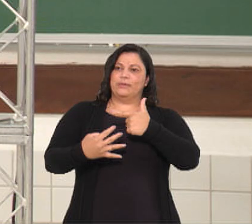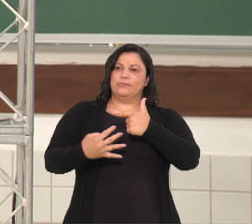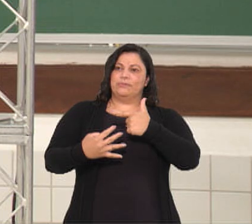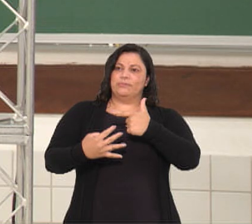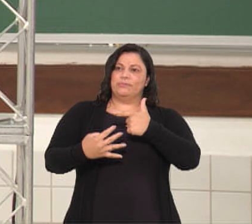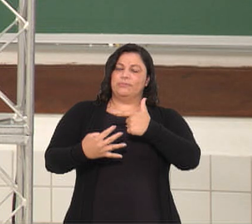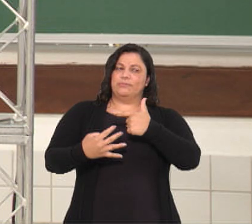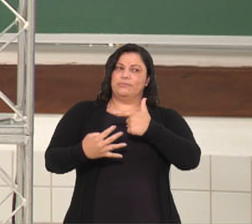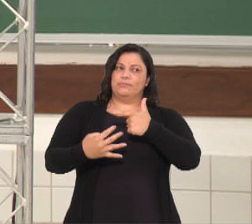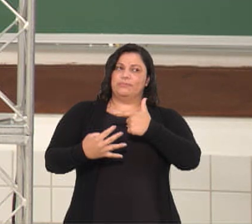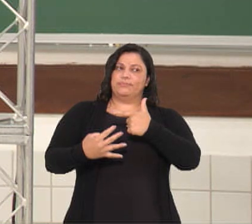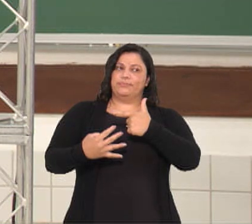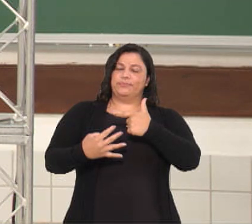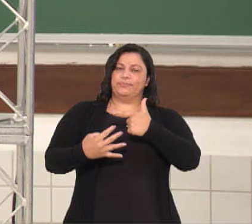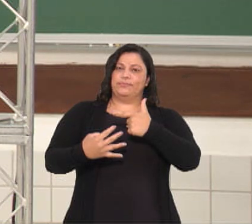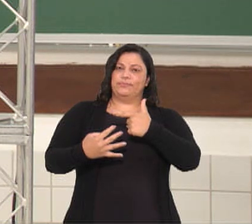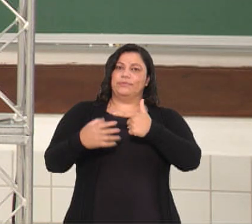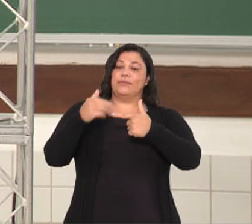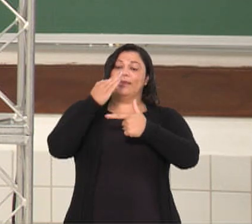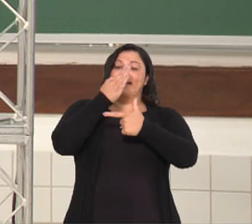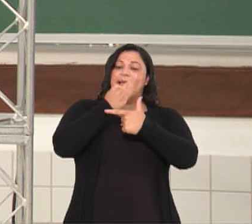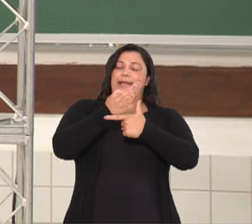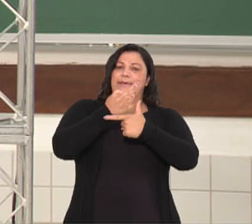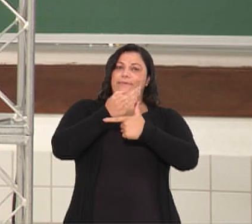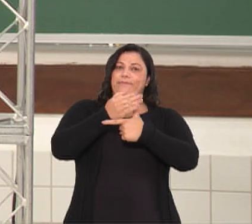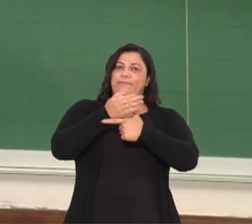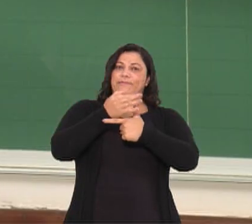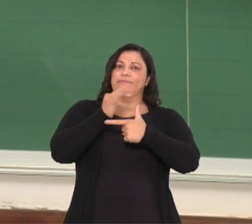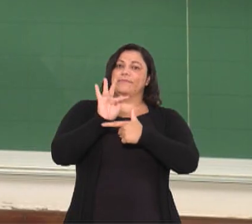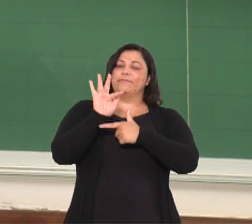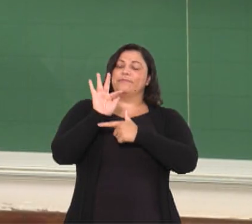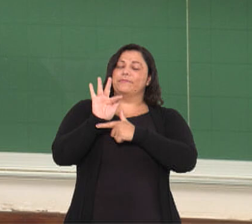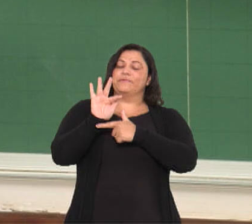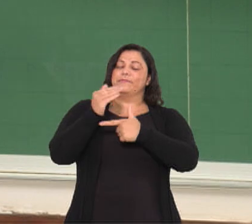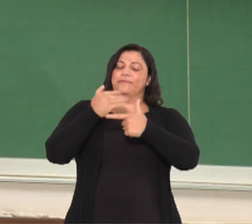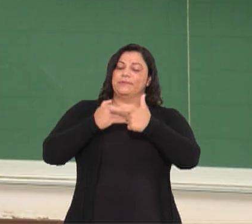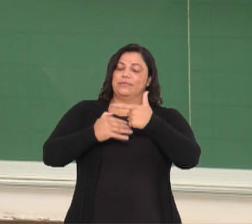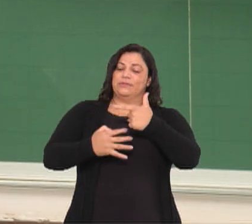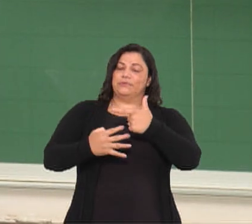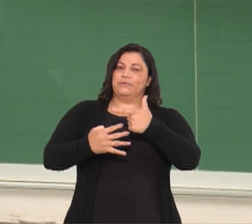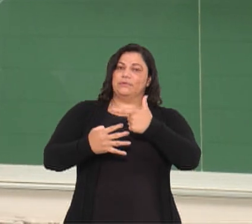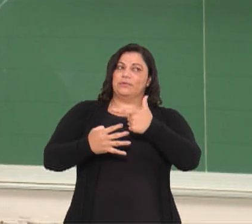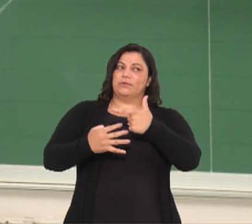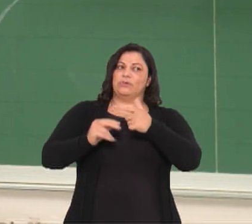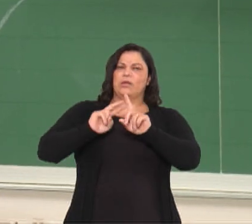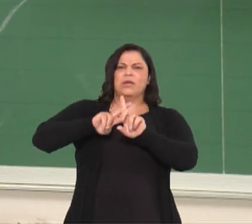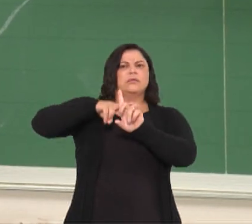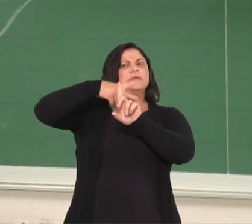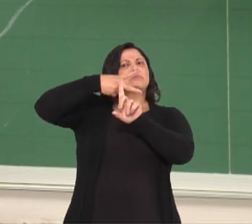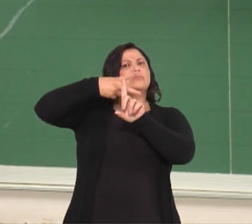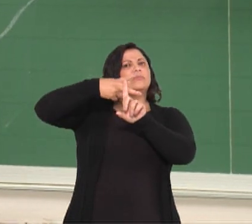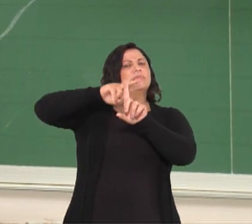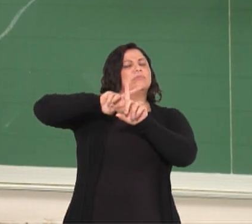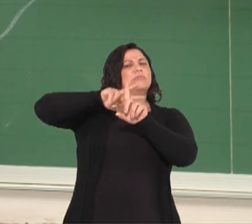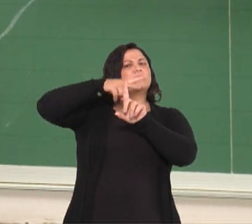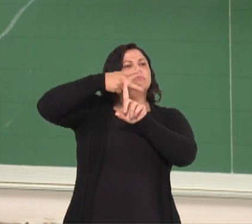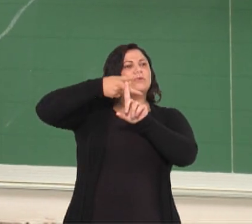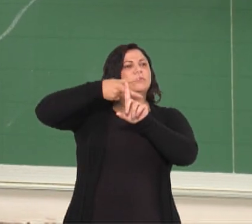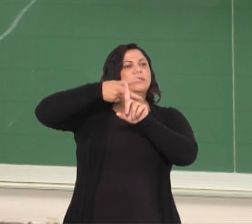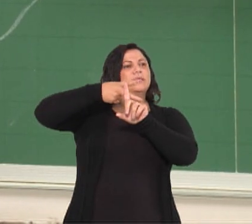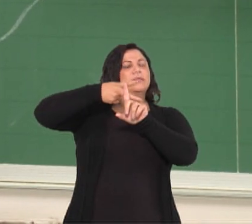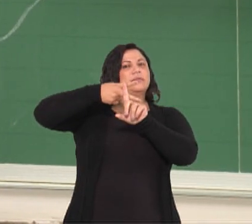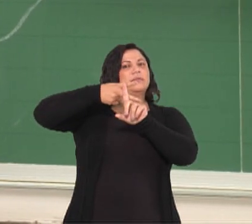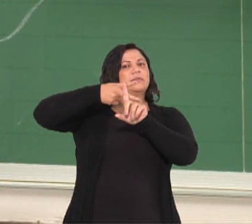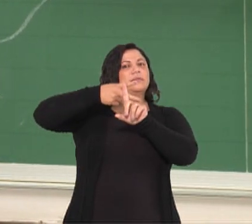Tá? Então, a gente tem que, se a distância entre essas cargas dobrar, a força entre essas cargas irá